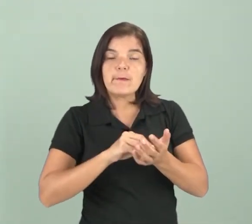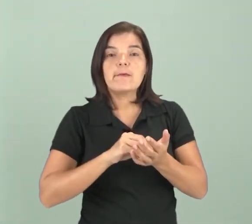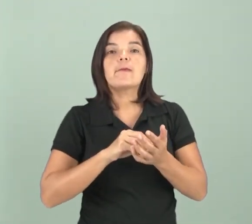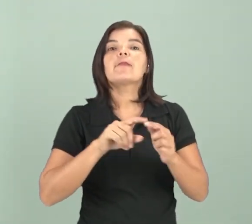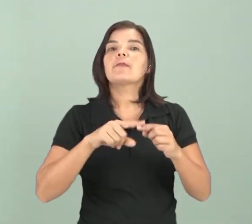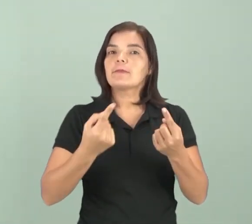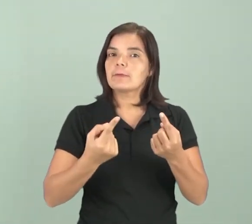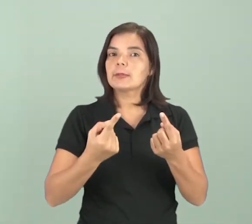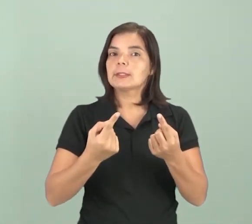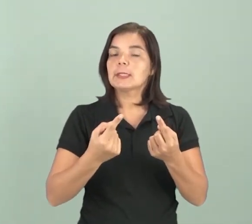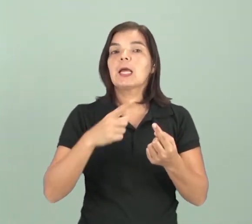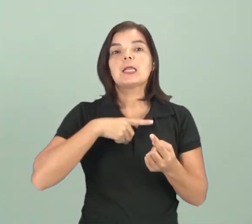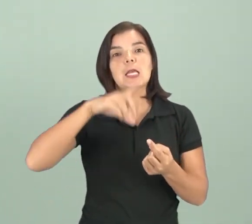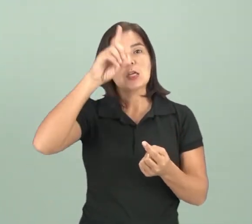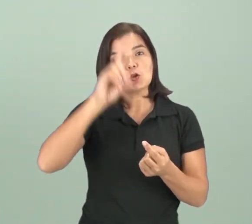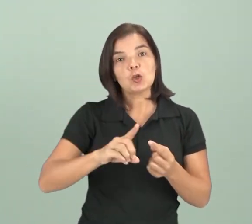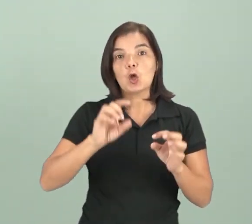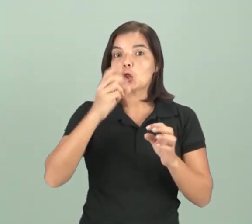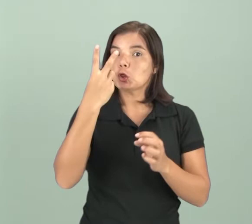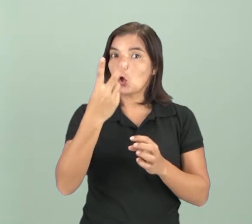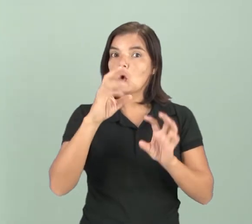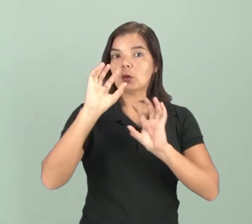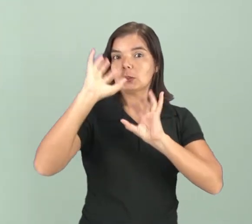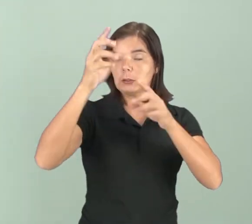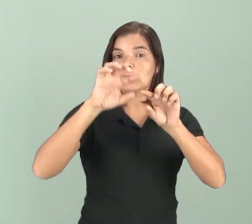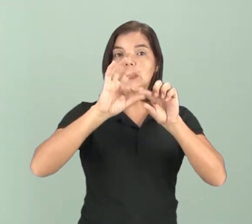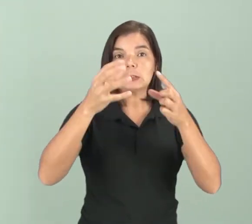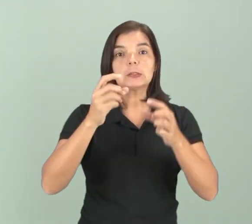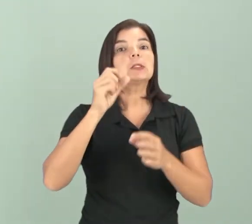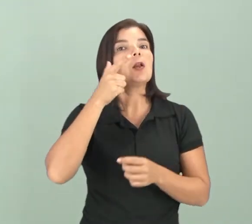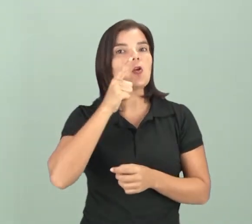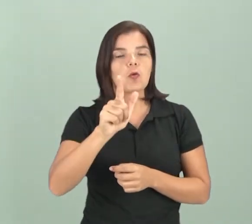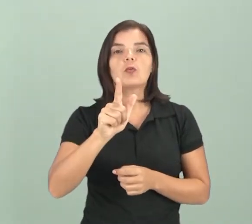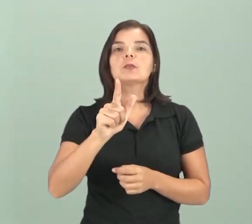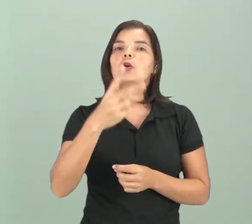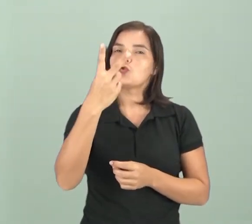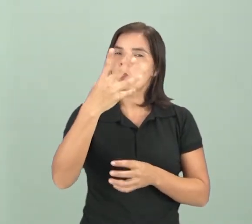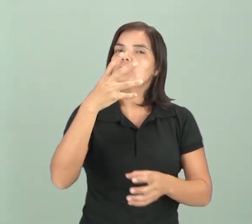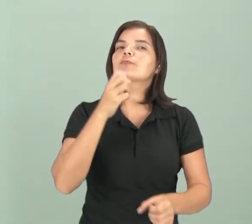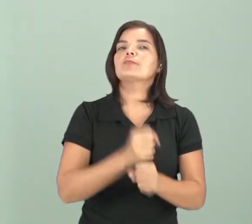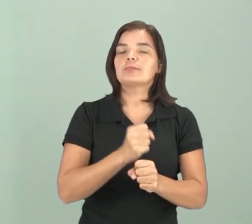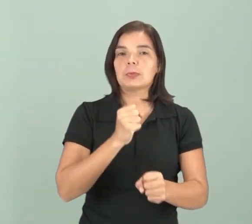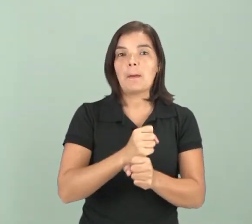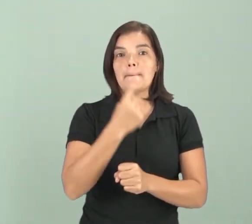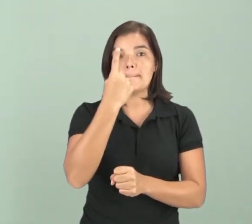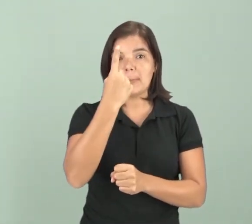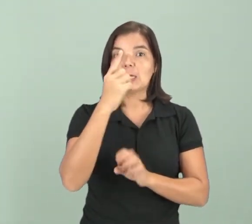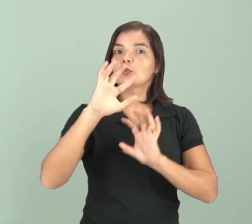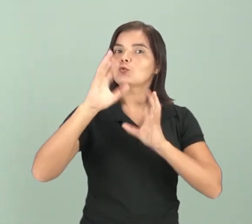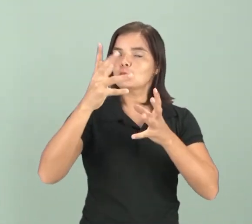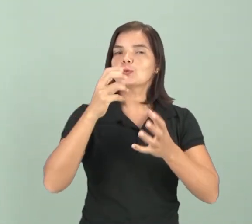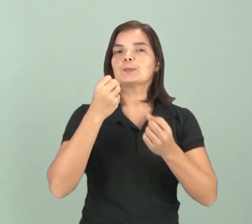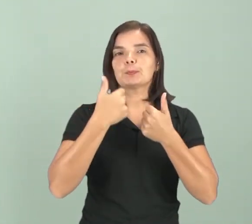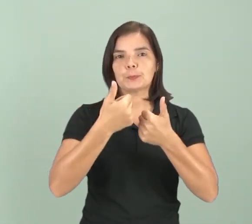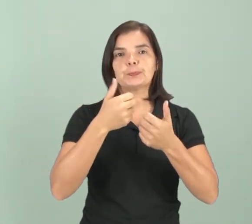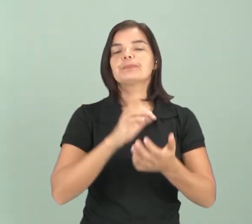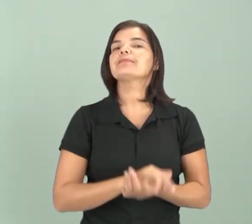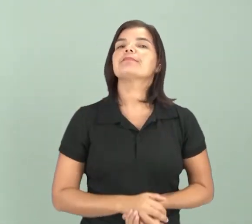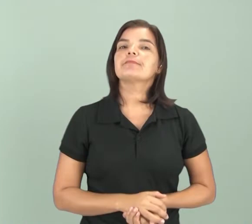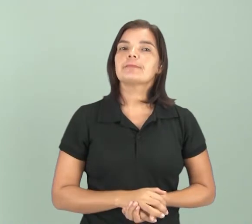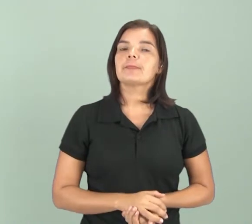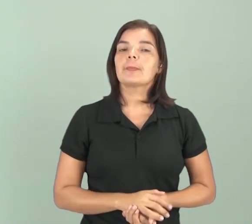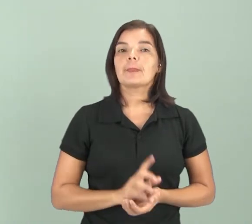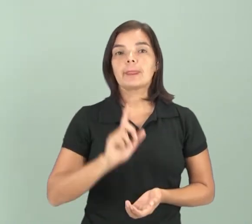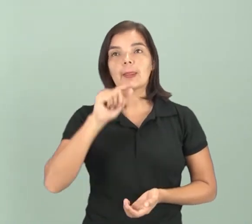vai lá e tem direito a 2 lances livres. Se ele acertar, ele ganha os 2 pontos e mais 1 lance livre, tá bom? E assim